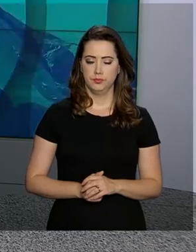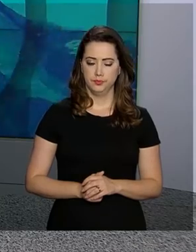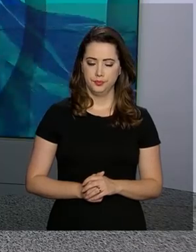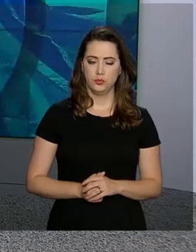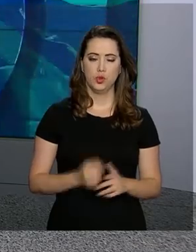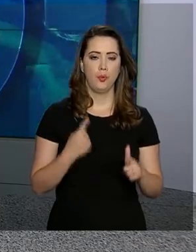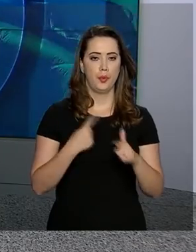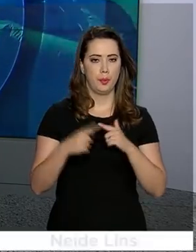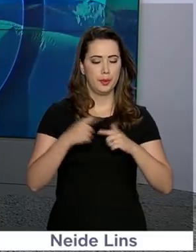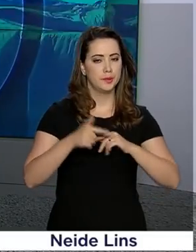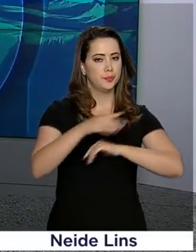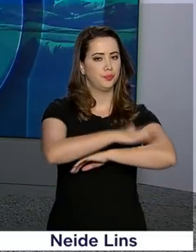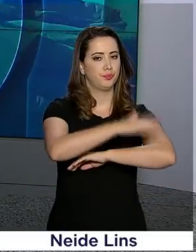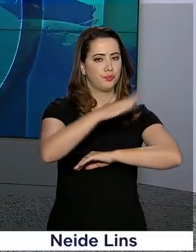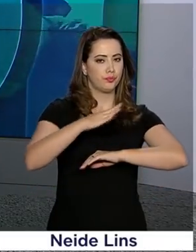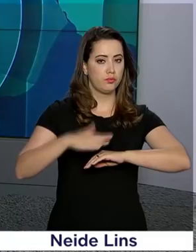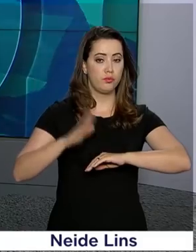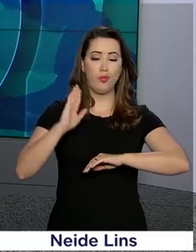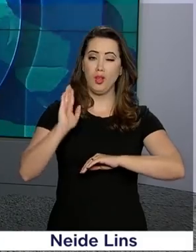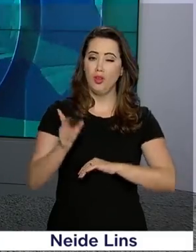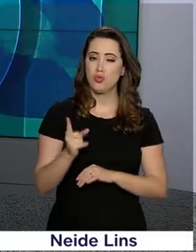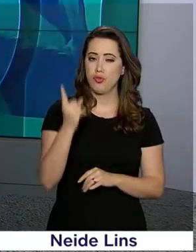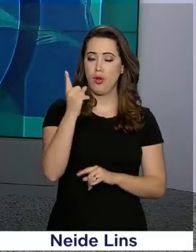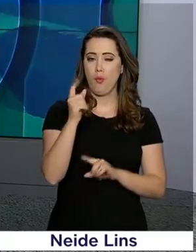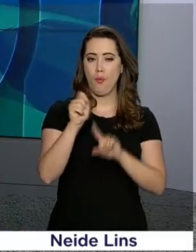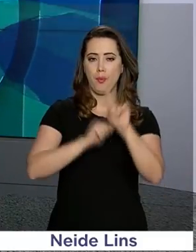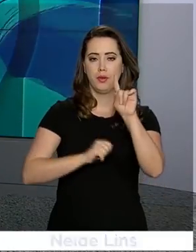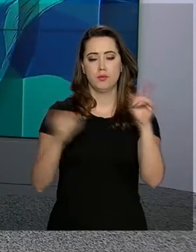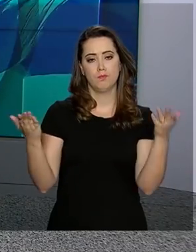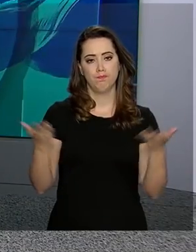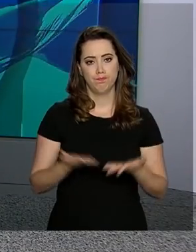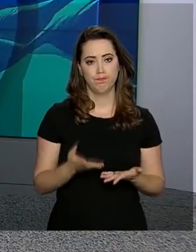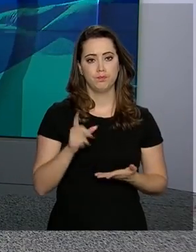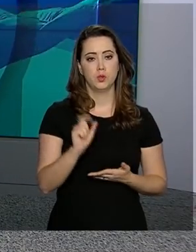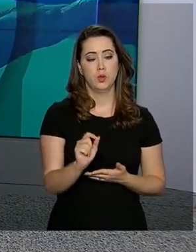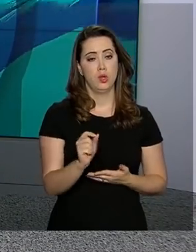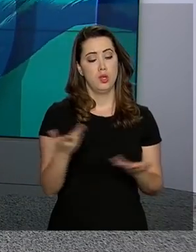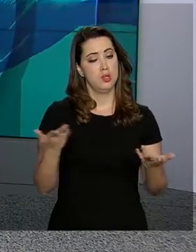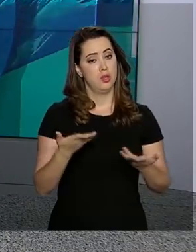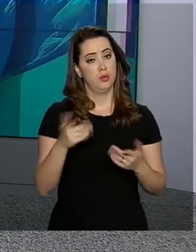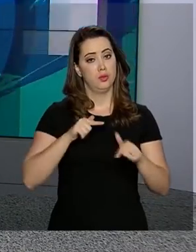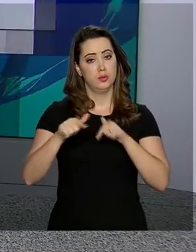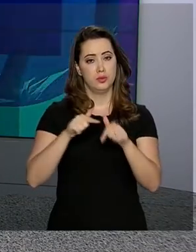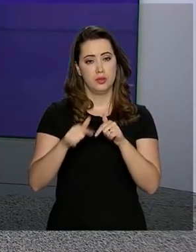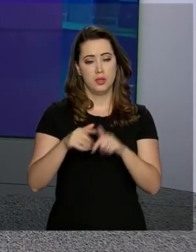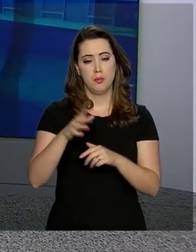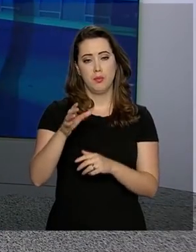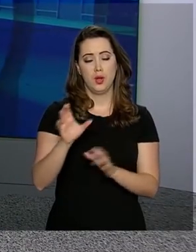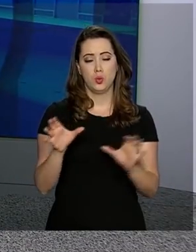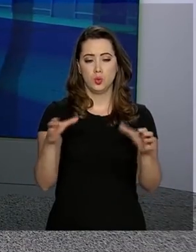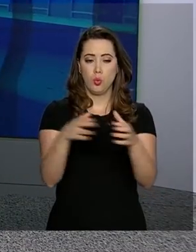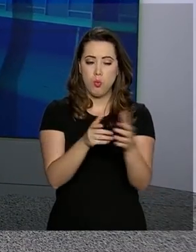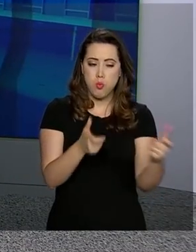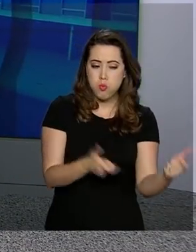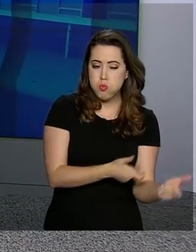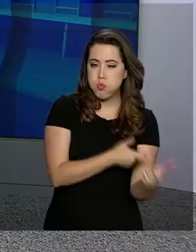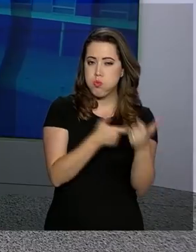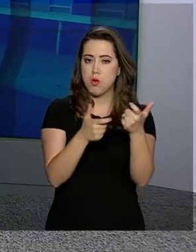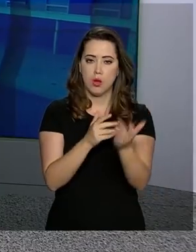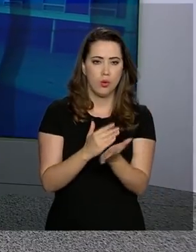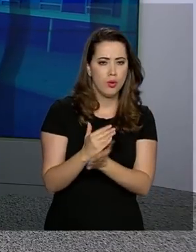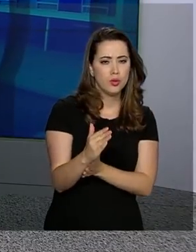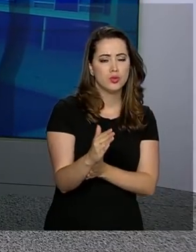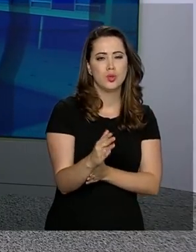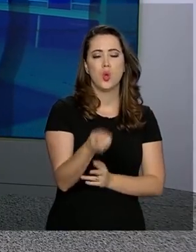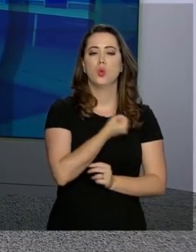A tragédia em Brumadinho completa um mês hoje. O trabalho dos bombeiros continua. O número de mortos